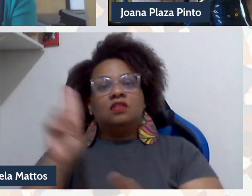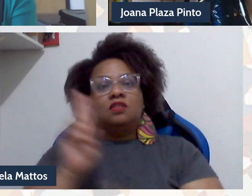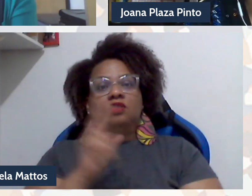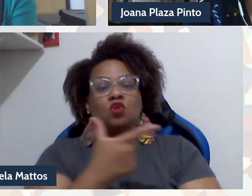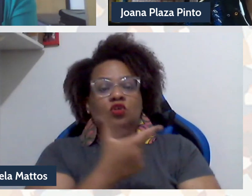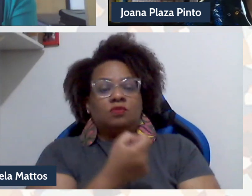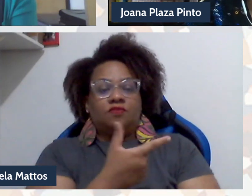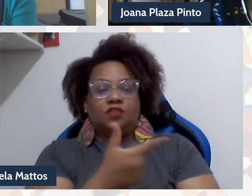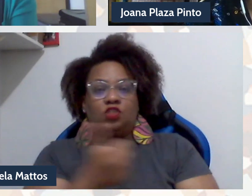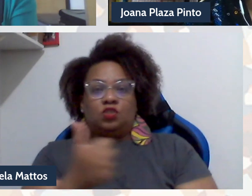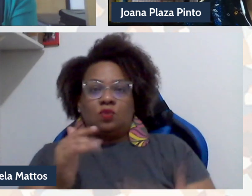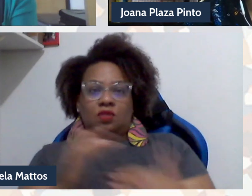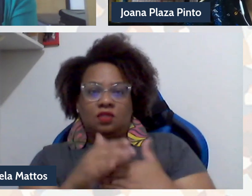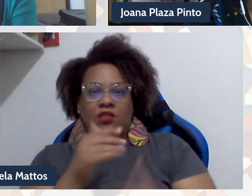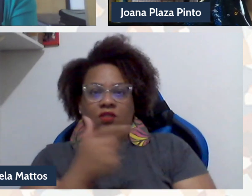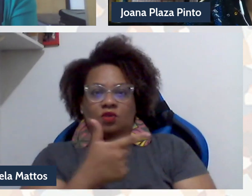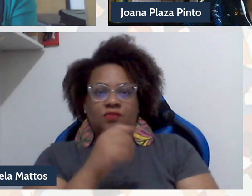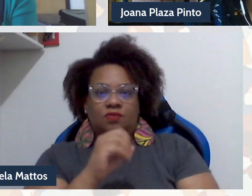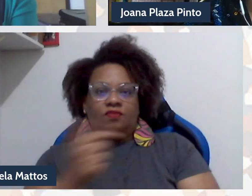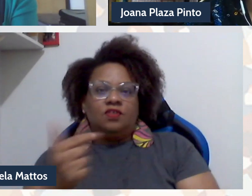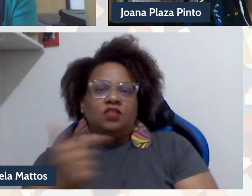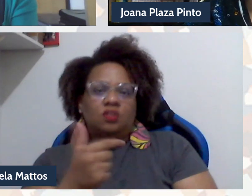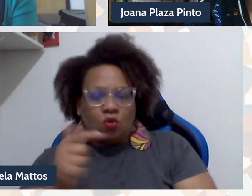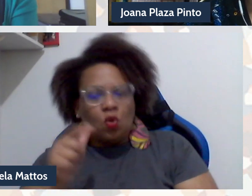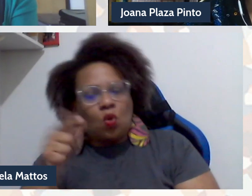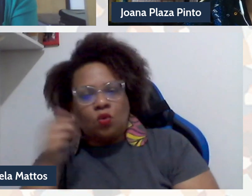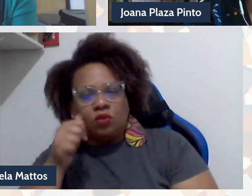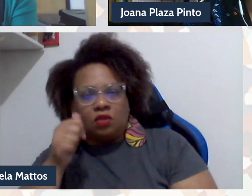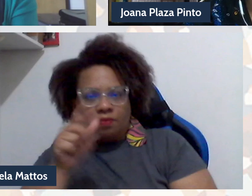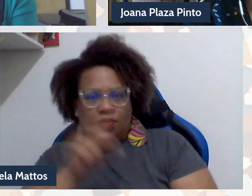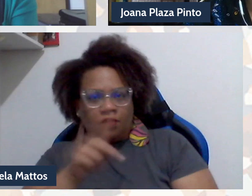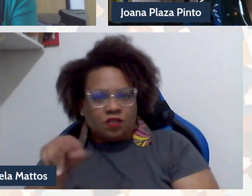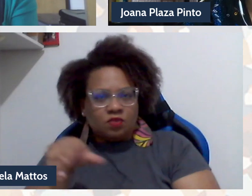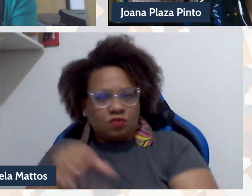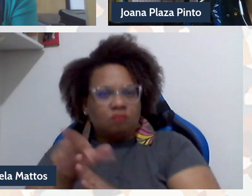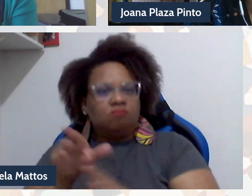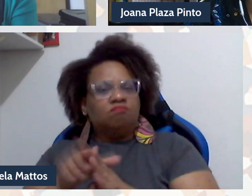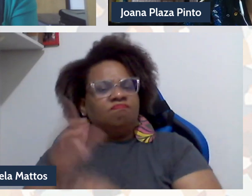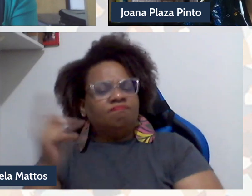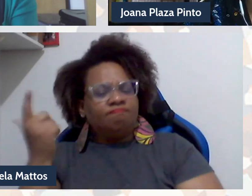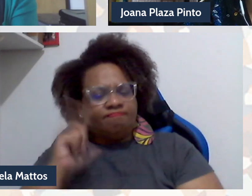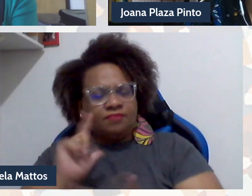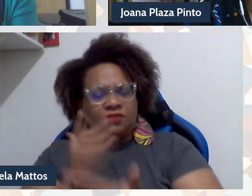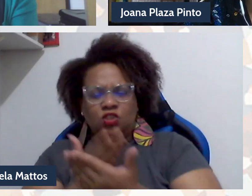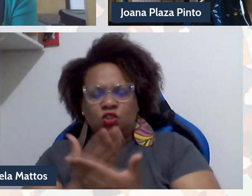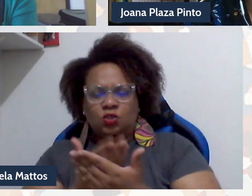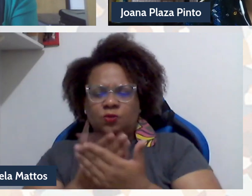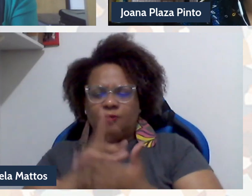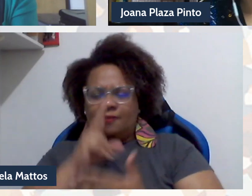sob supervisão de Elizabeth Povinelli, quando fortaleceu seus estudos sobre